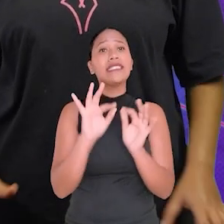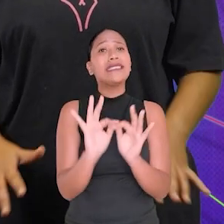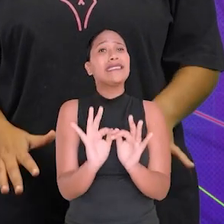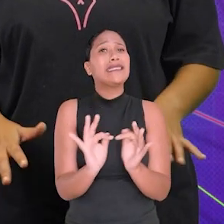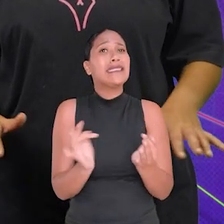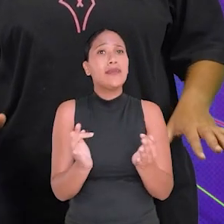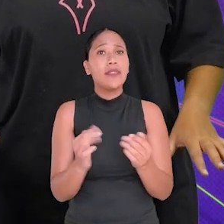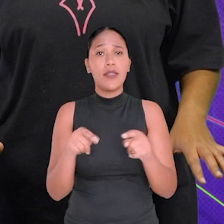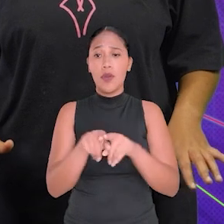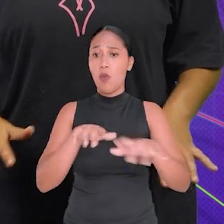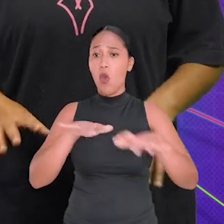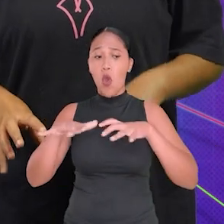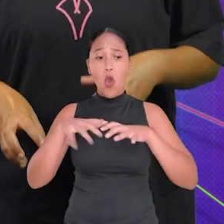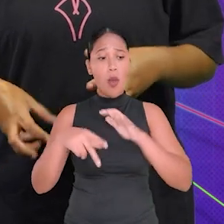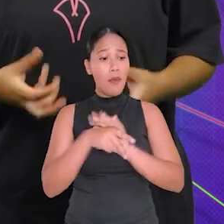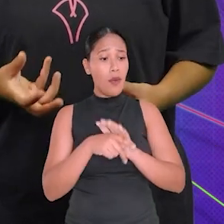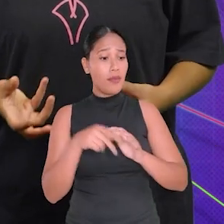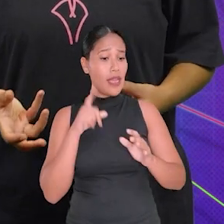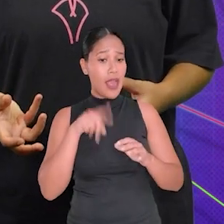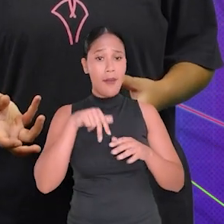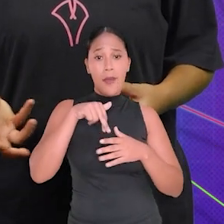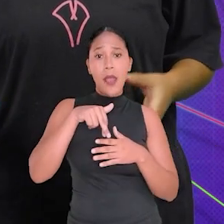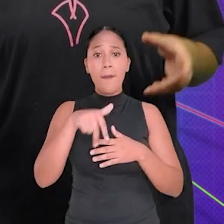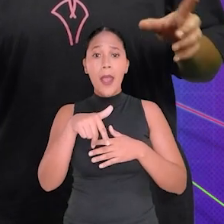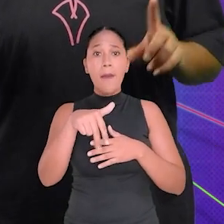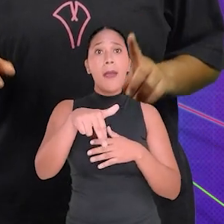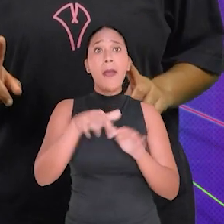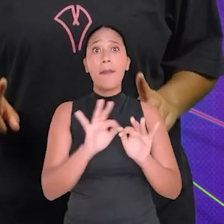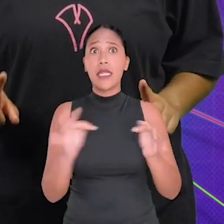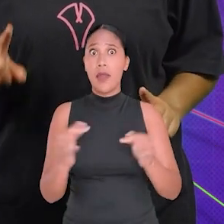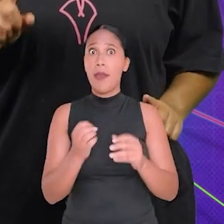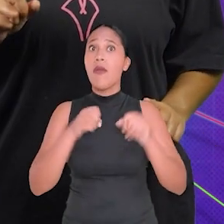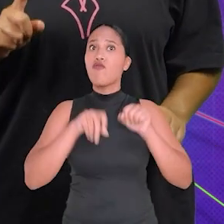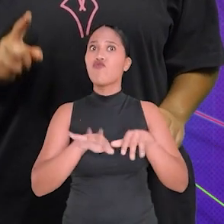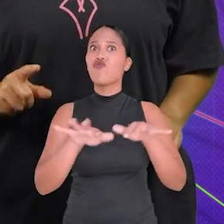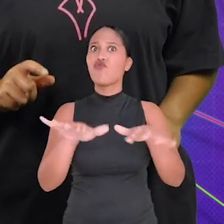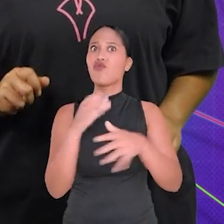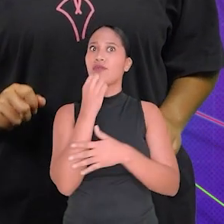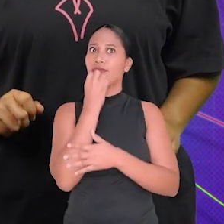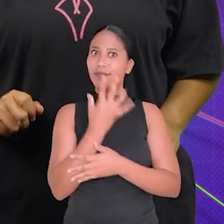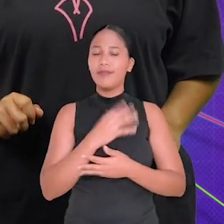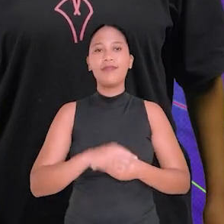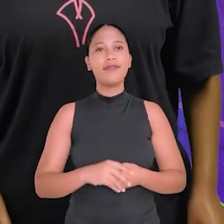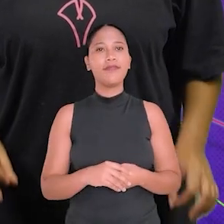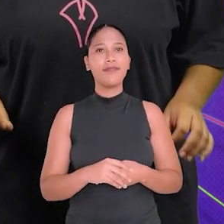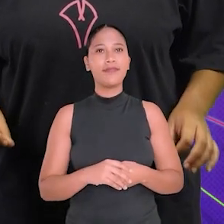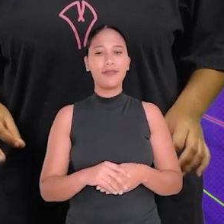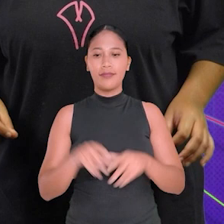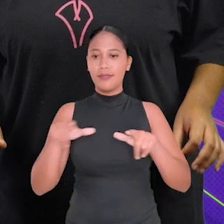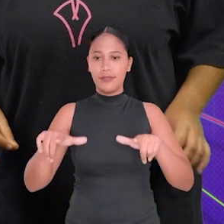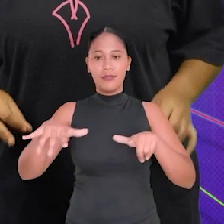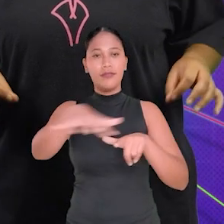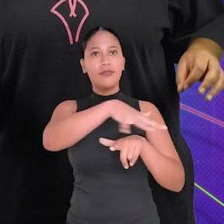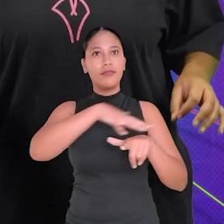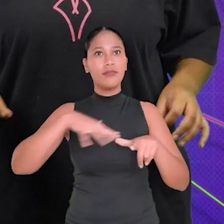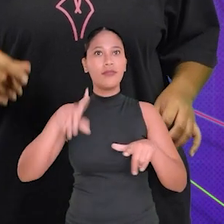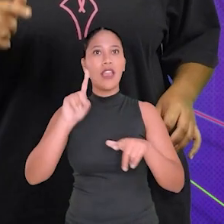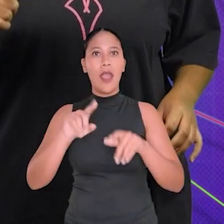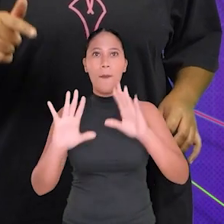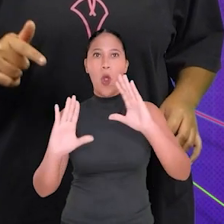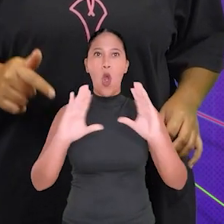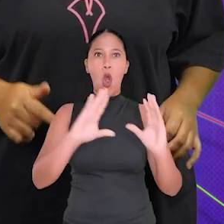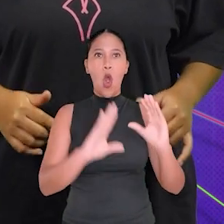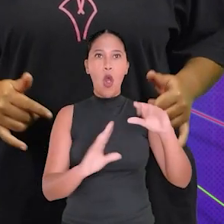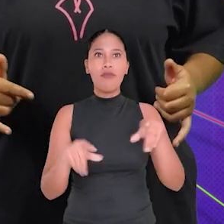personagens são bem simples e os movimentos dos personagens são animações simples, mas bem fluidas. Os cenários do jogo são compostos